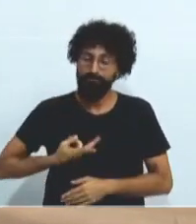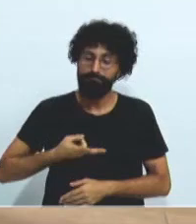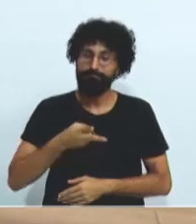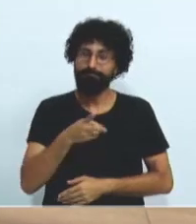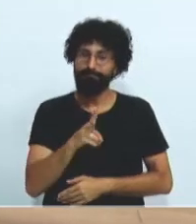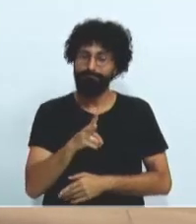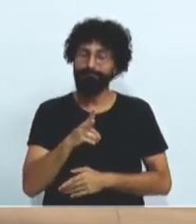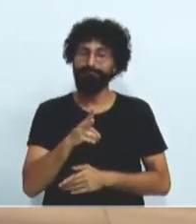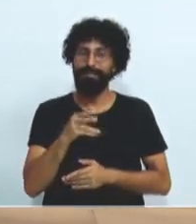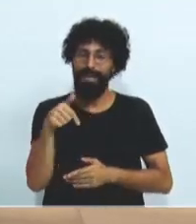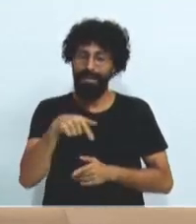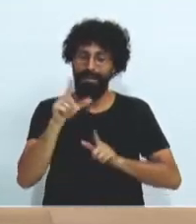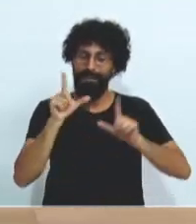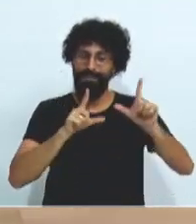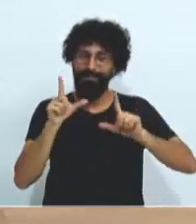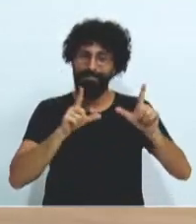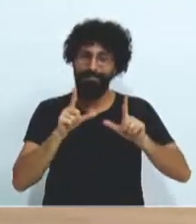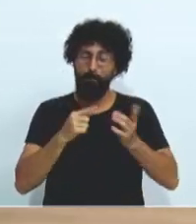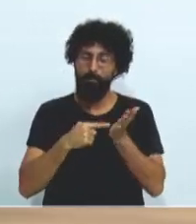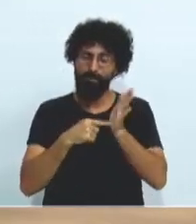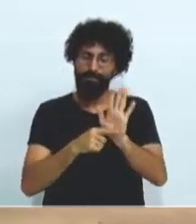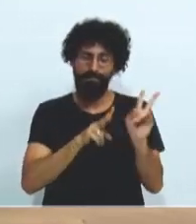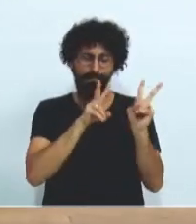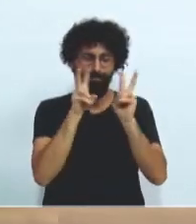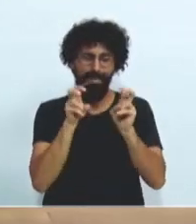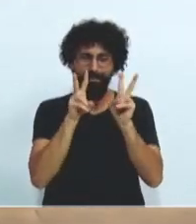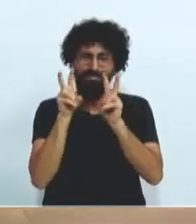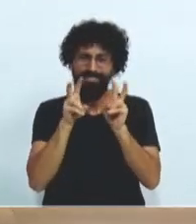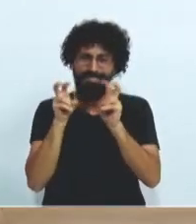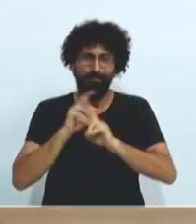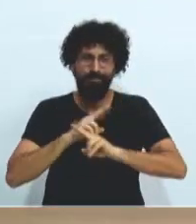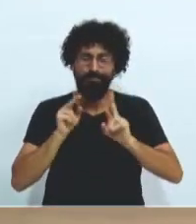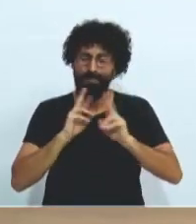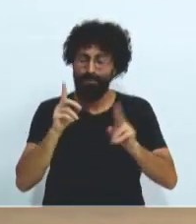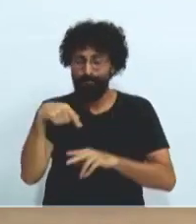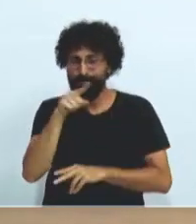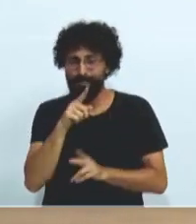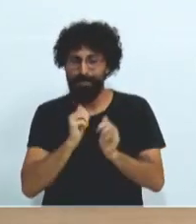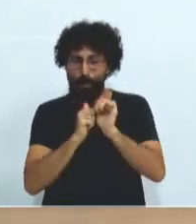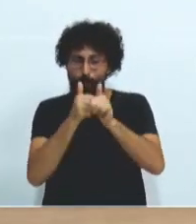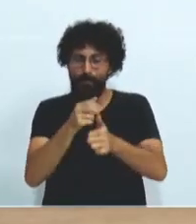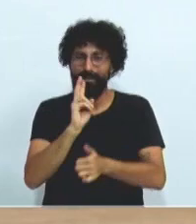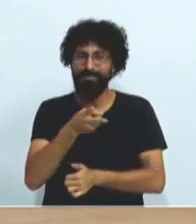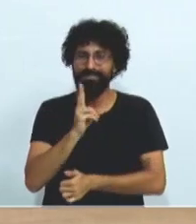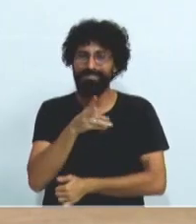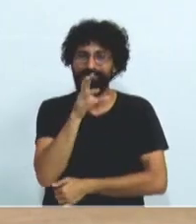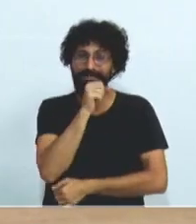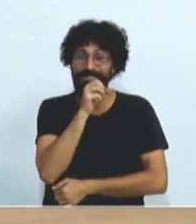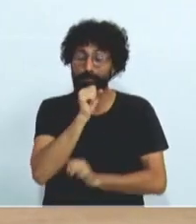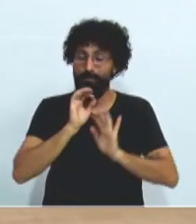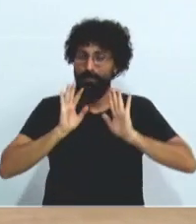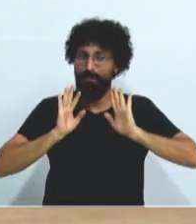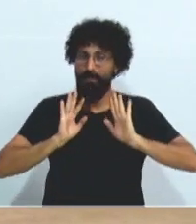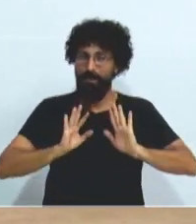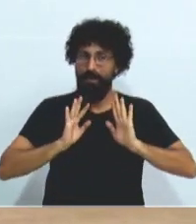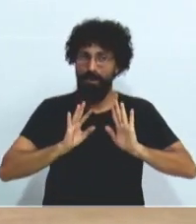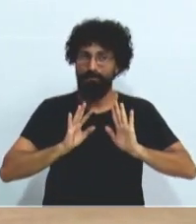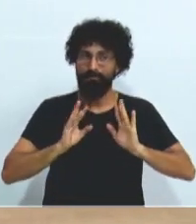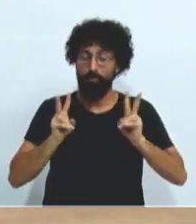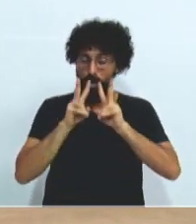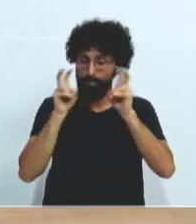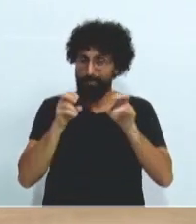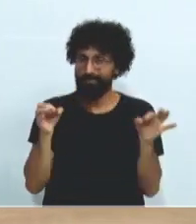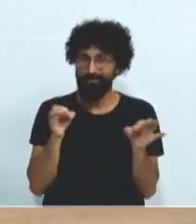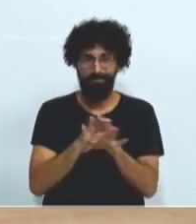Bem, trazendo aí diferentes temas para você de casa que nos acompanha todos os sábados aqui na tela da SIC TV. E olha, o assunto ainda